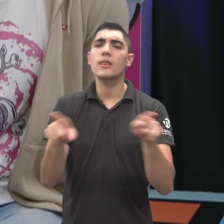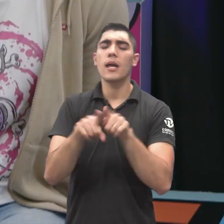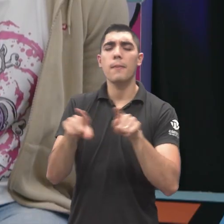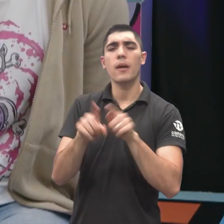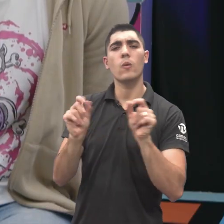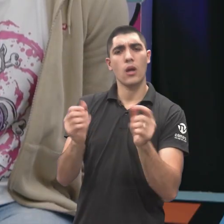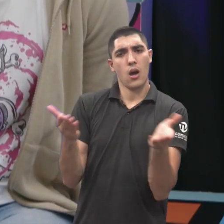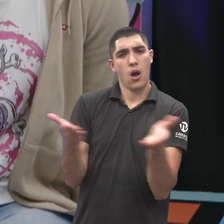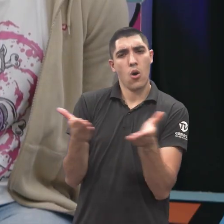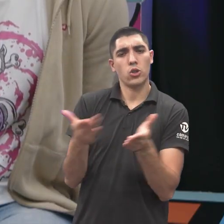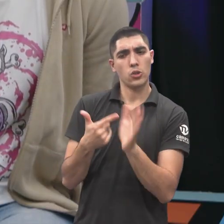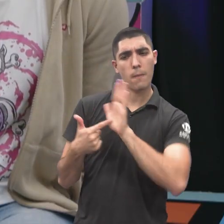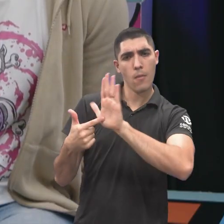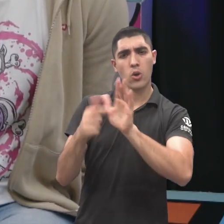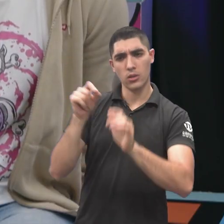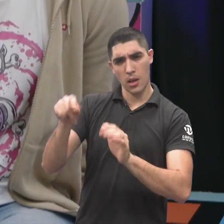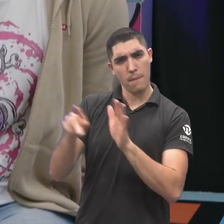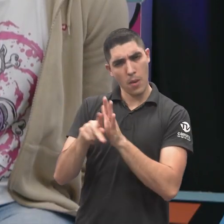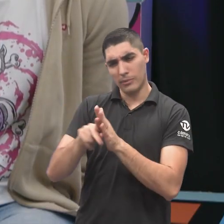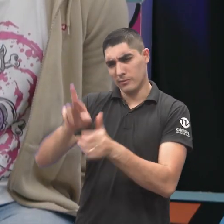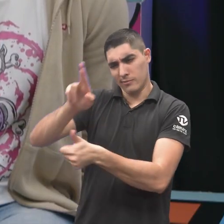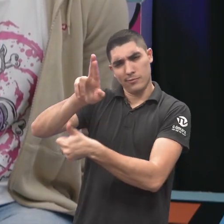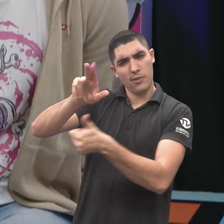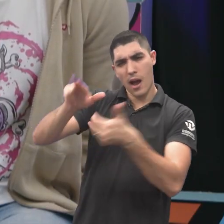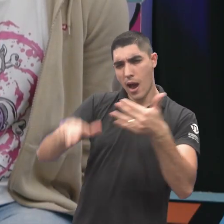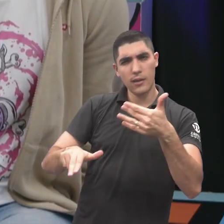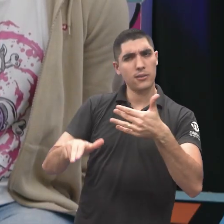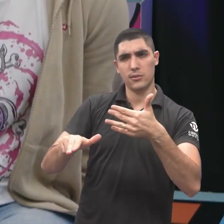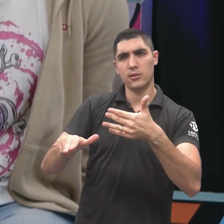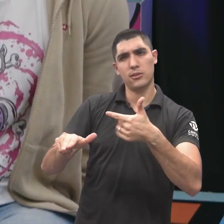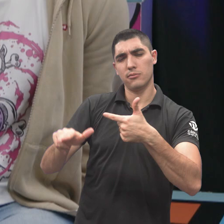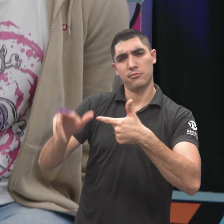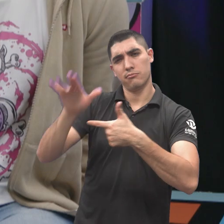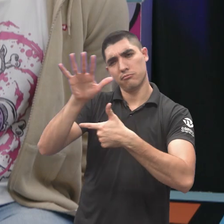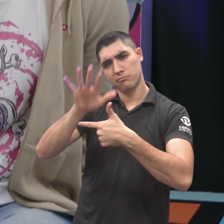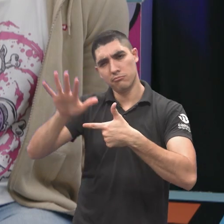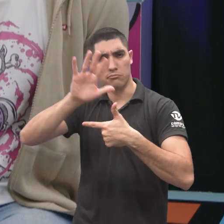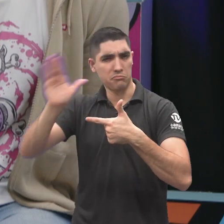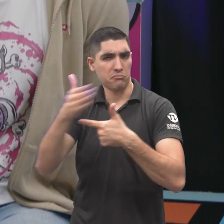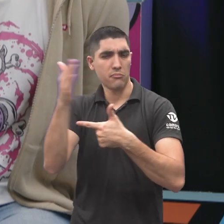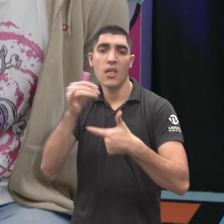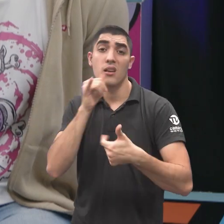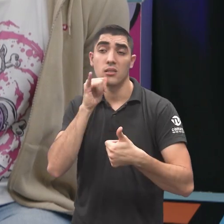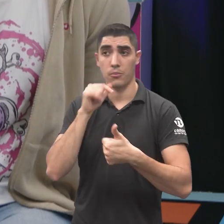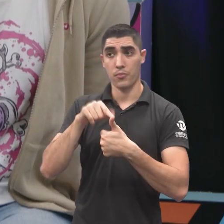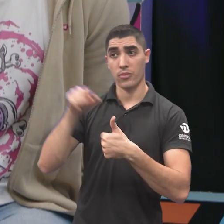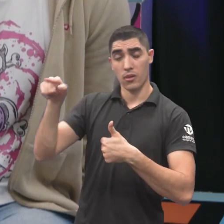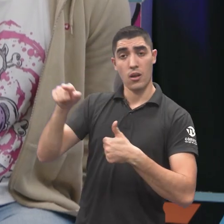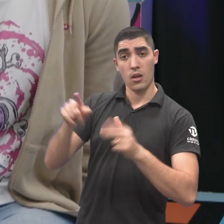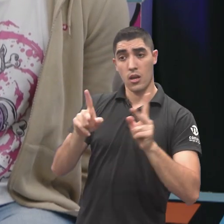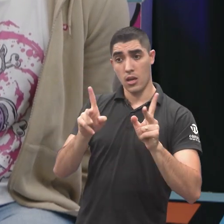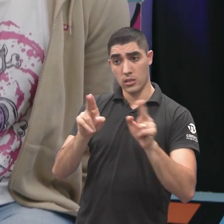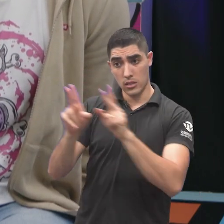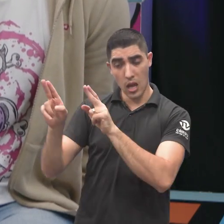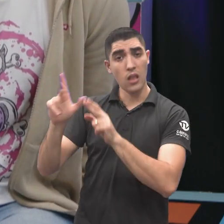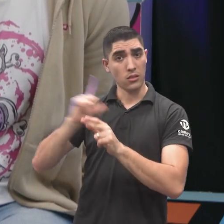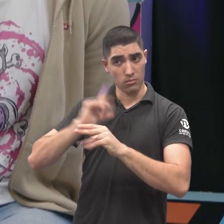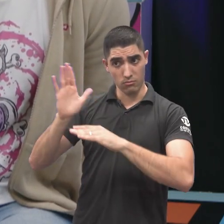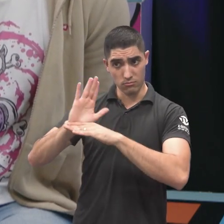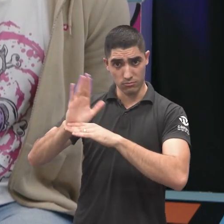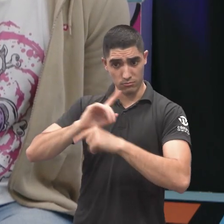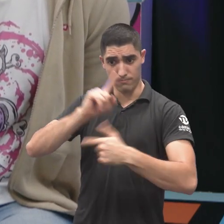à integração das plataformas diversas. Por exemplo, uma série que também tem um filme, mas que também tem um jogo.